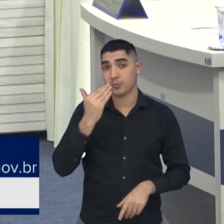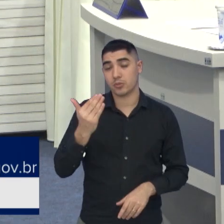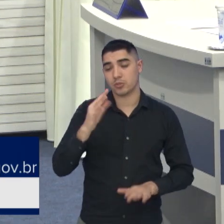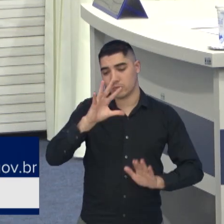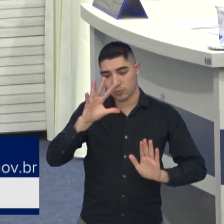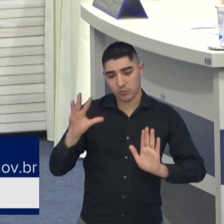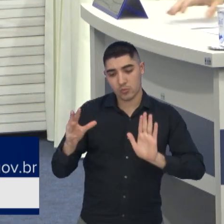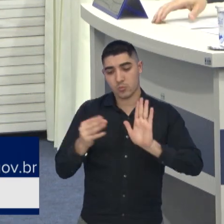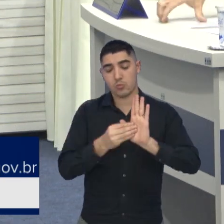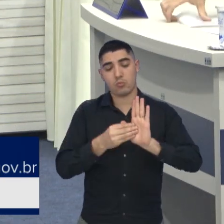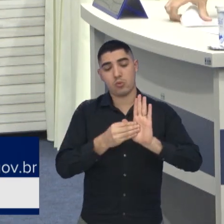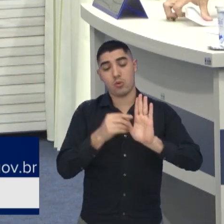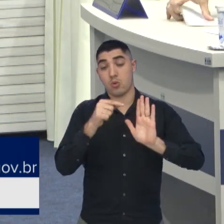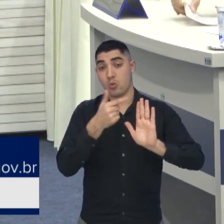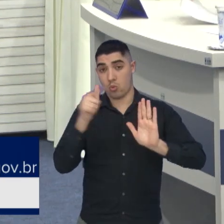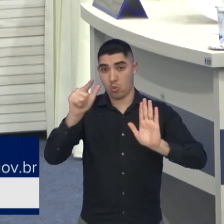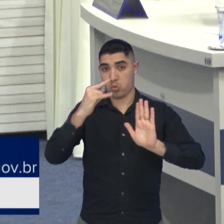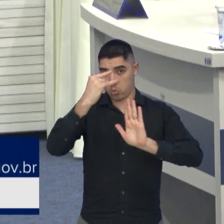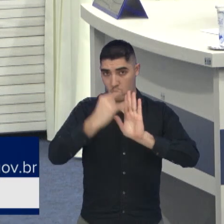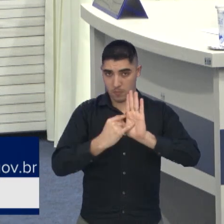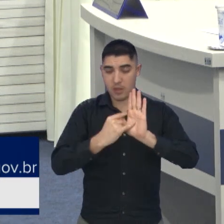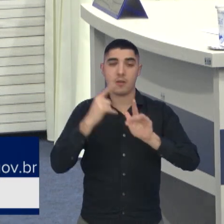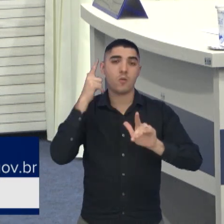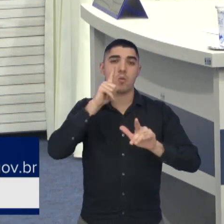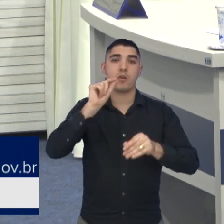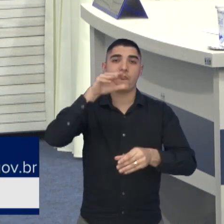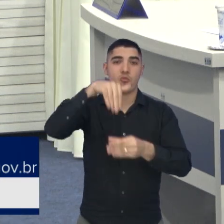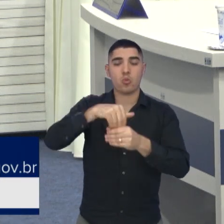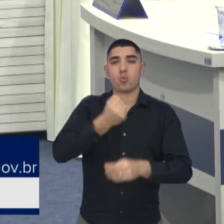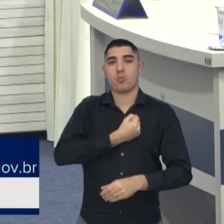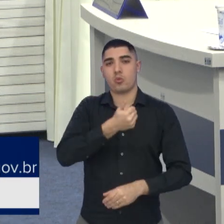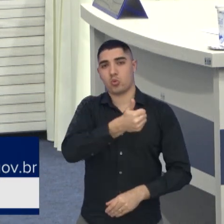para votação do processo